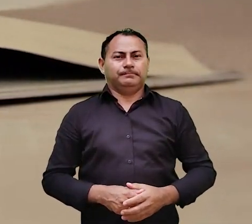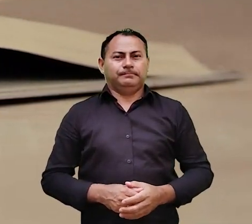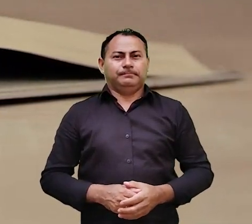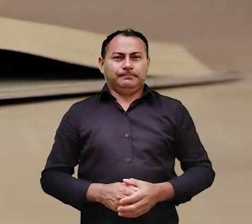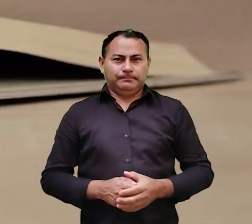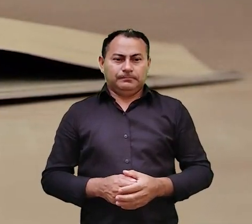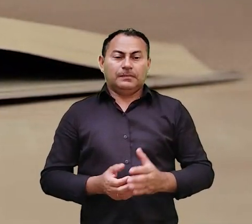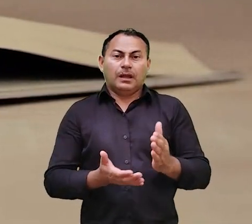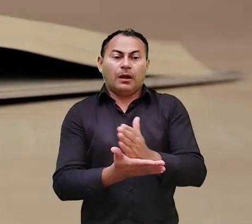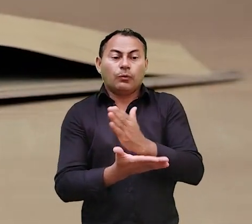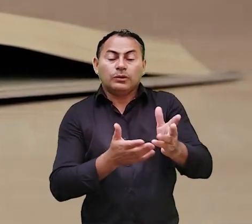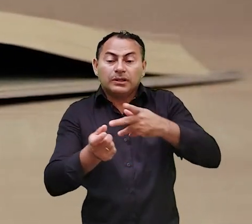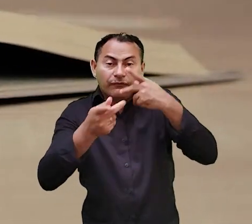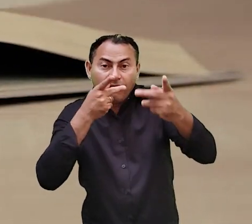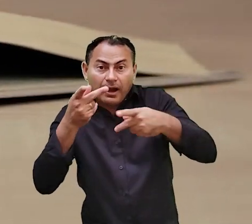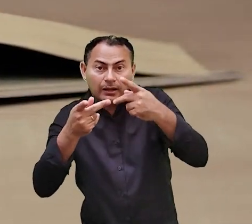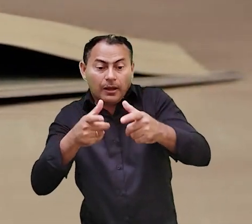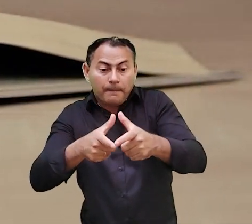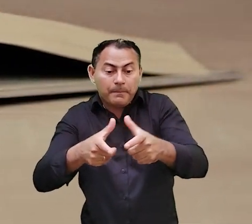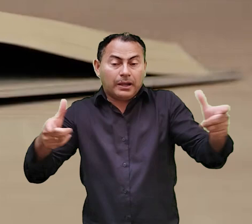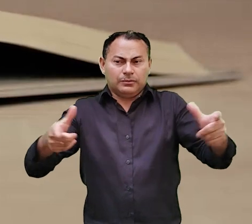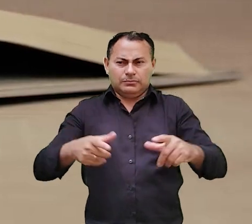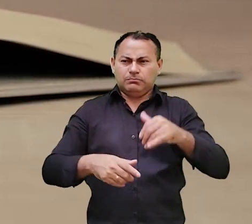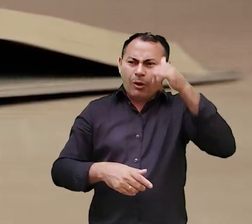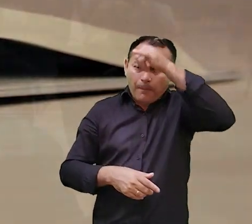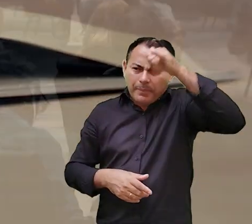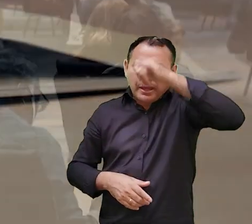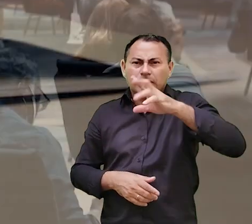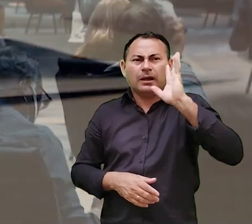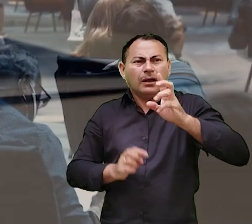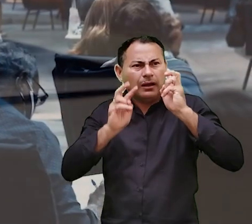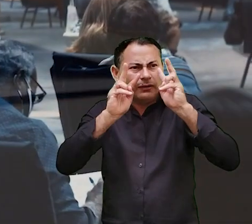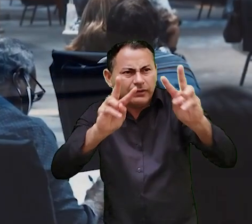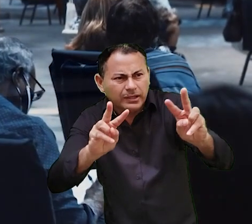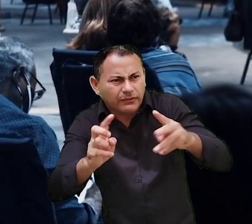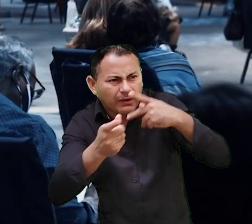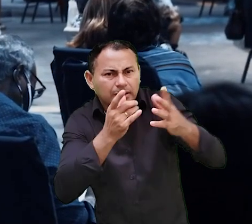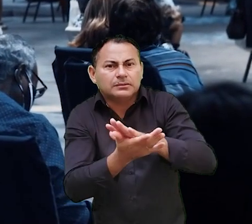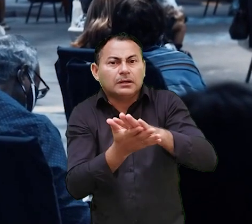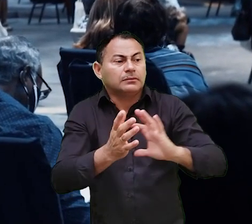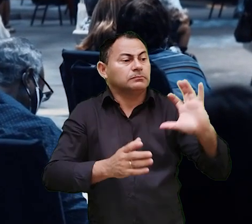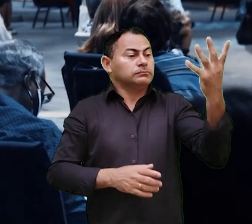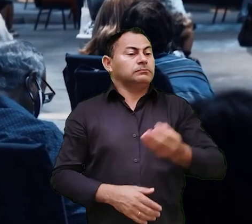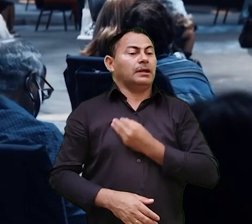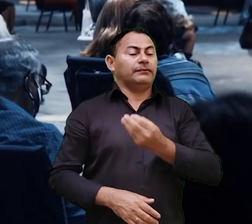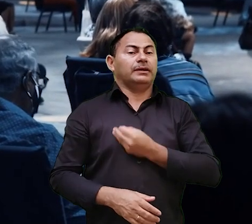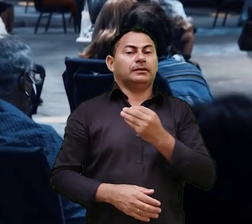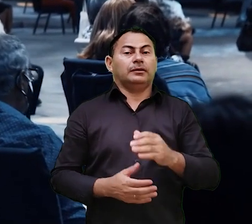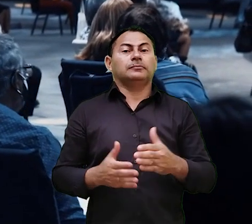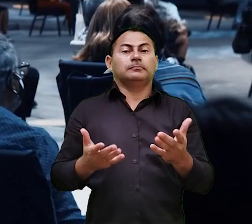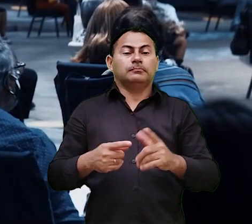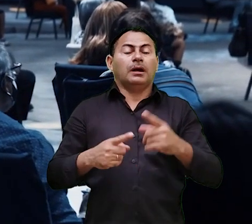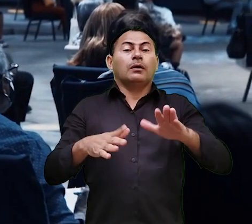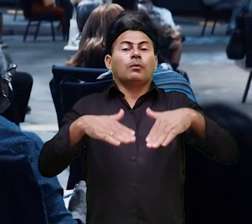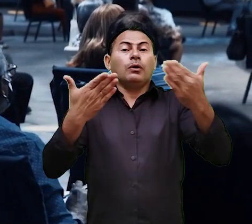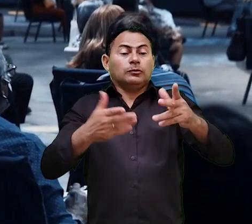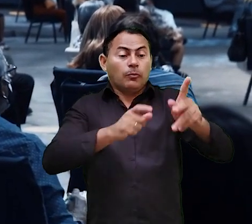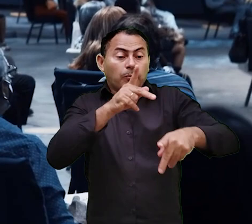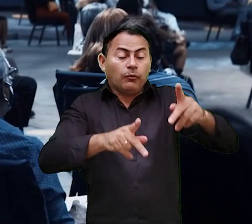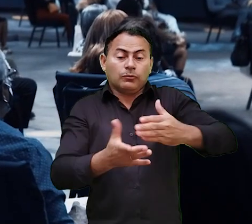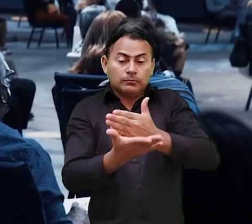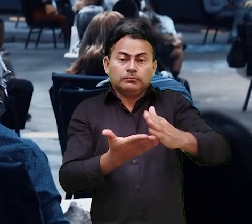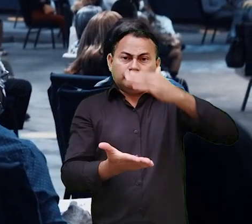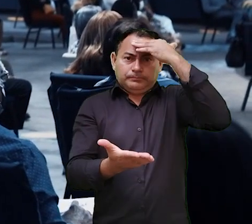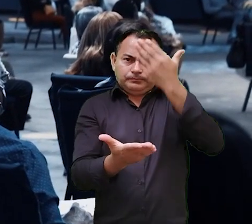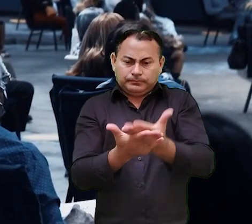aconteceram. Alguns disseram que era a maior tolice que já tinham ouvido e nada aconteceu na vida deles.